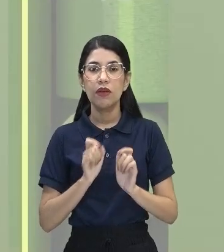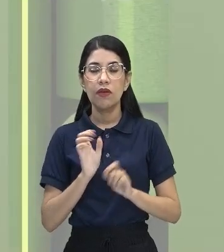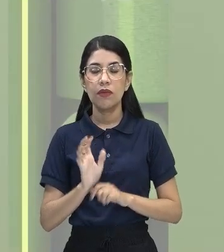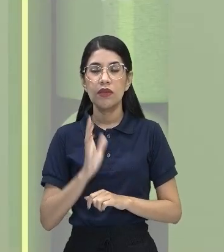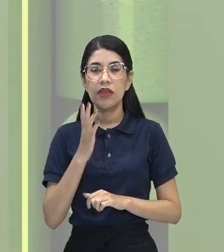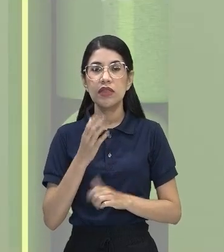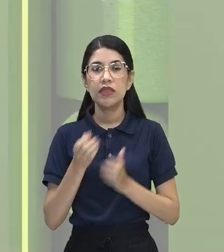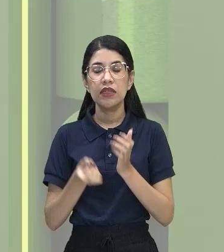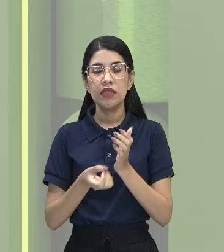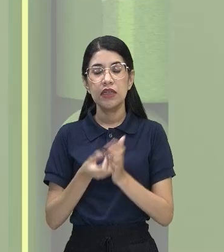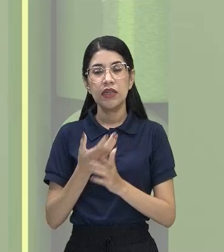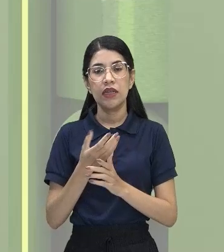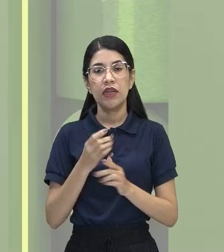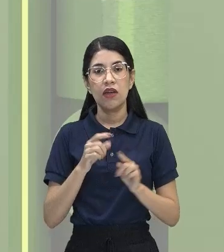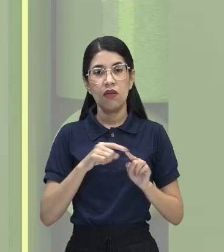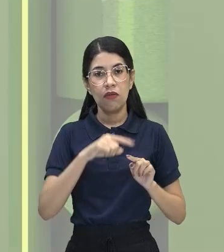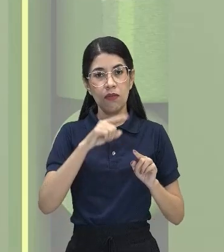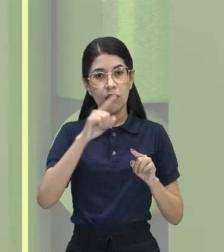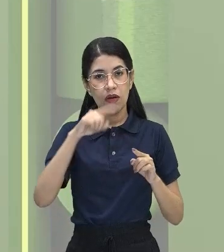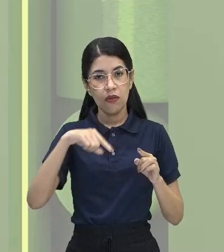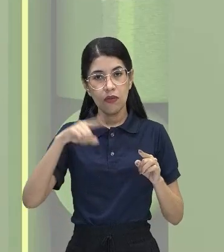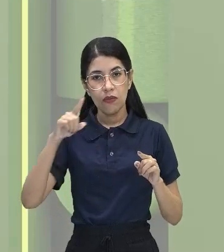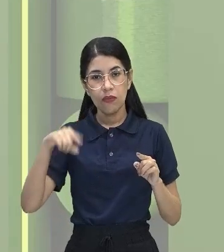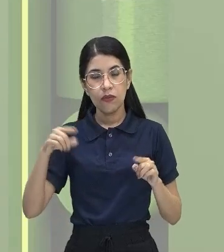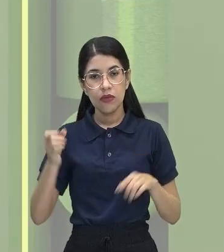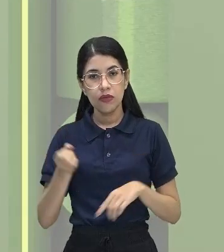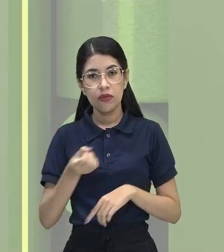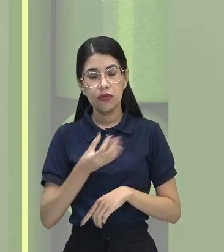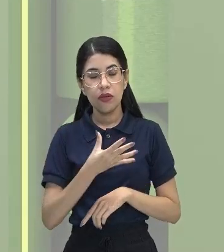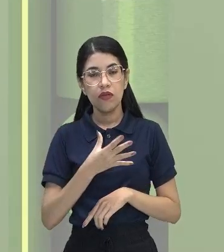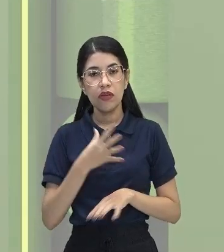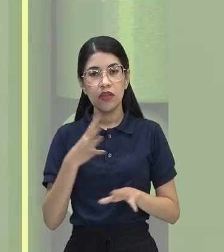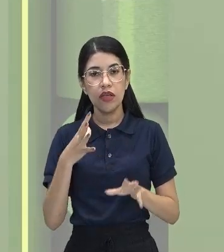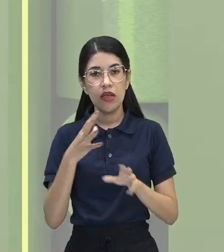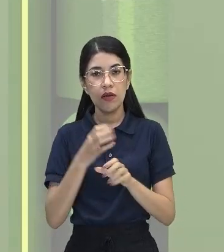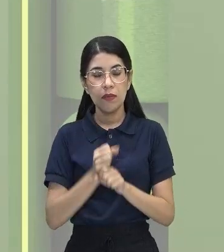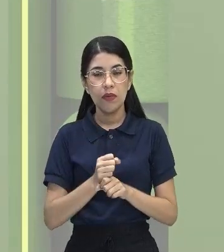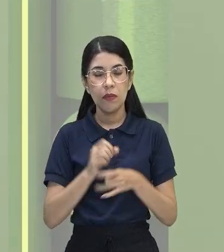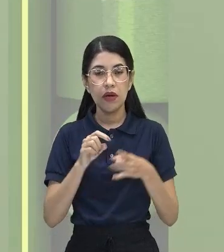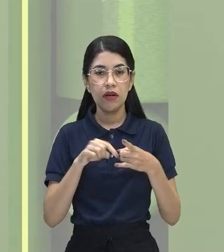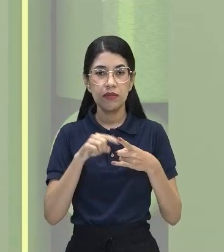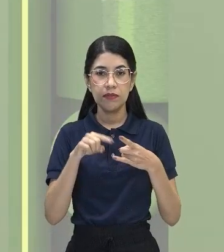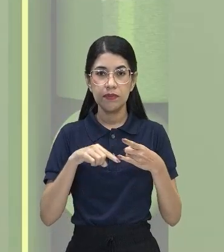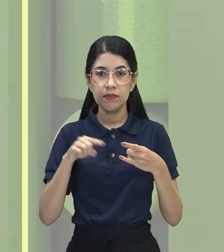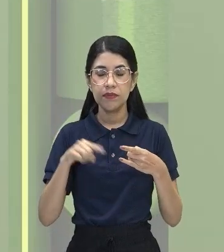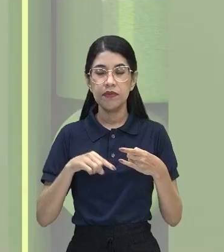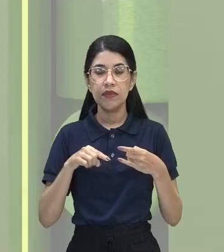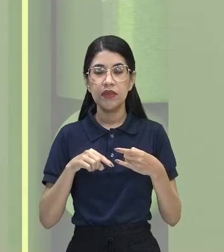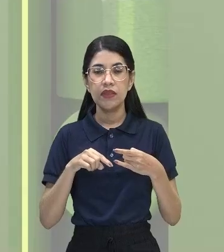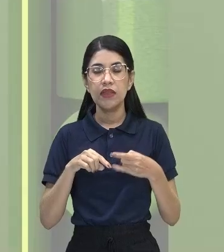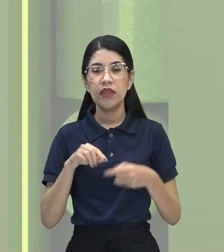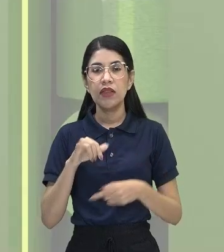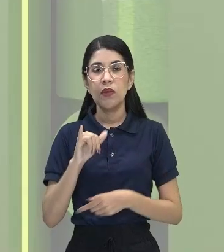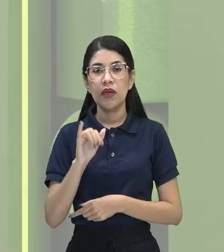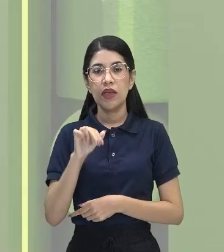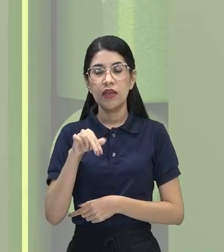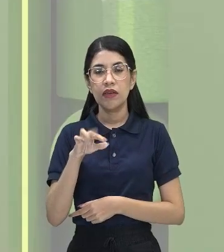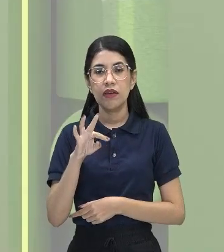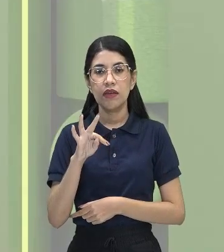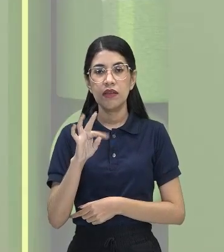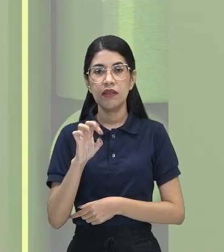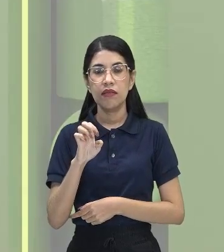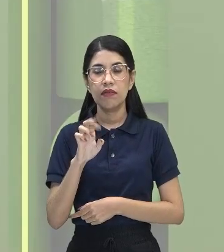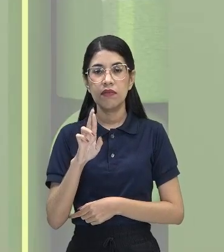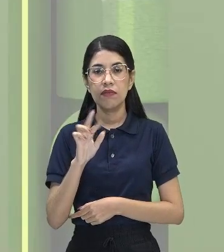uma onda resultante que tem uma amplitude somada. A gente chama de interferência construtiva isso aí,